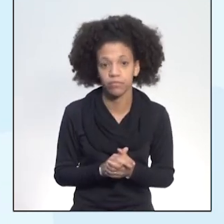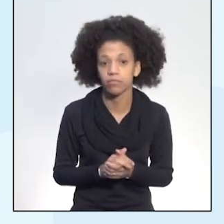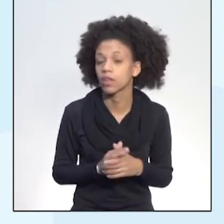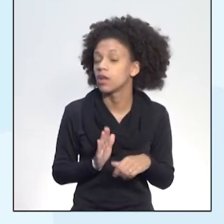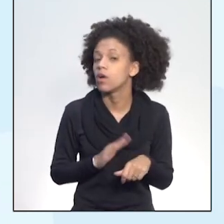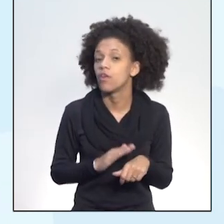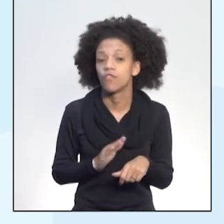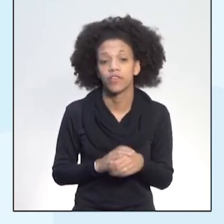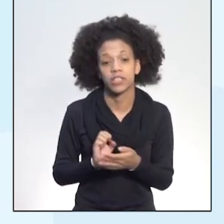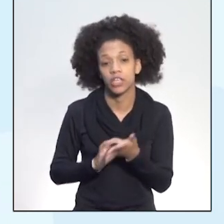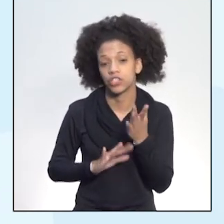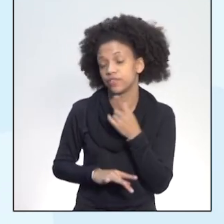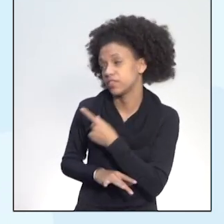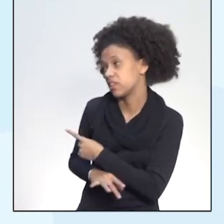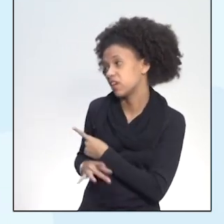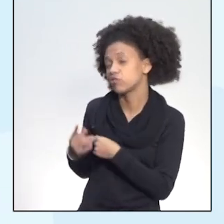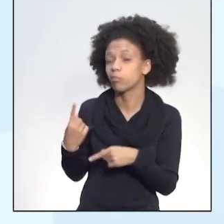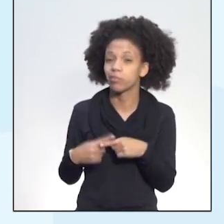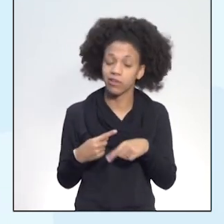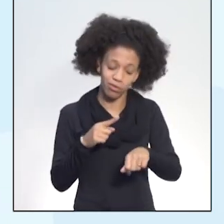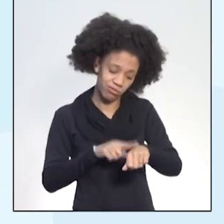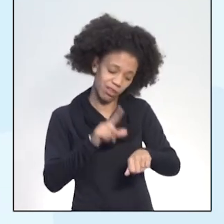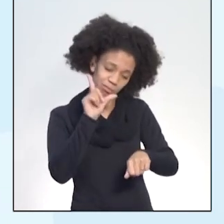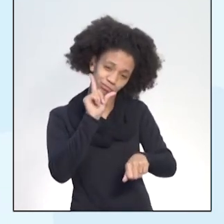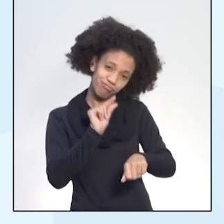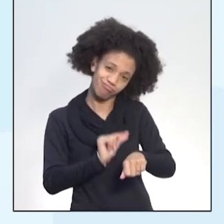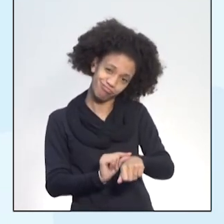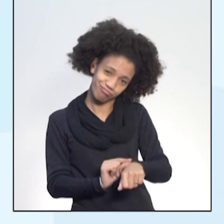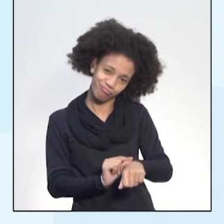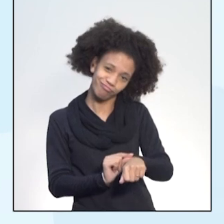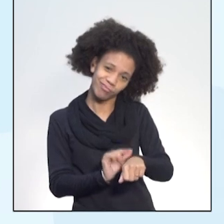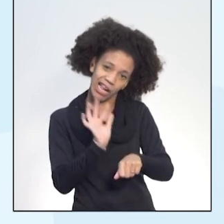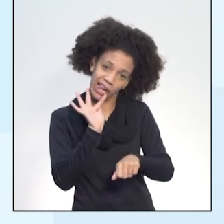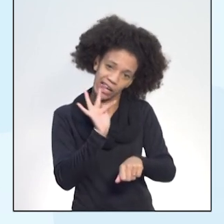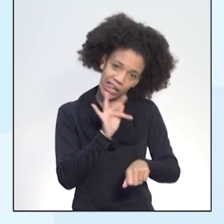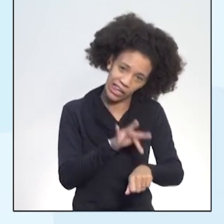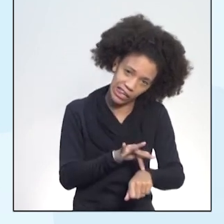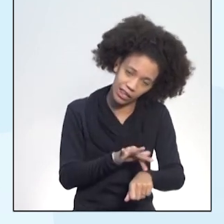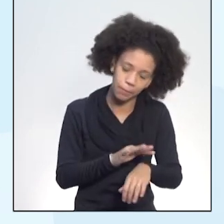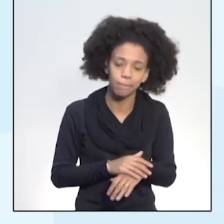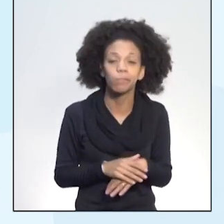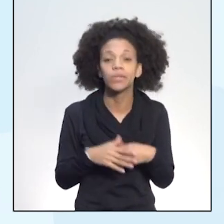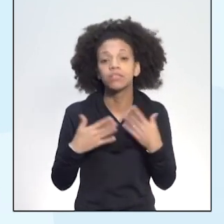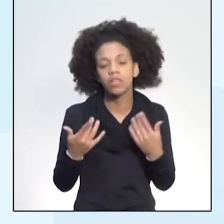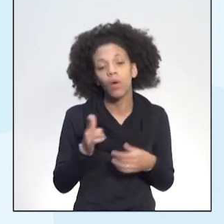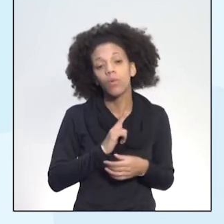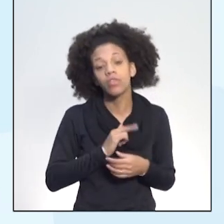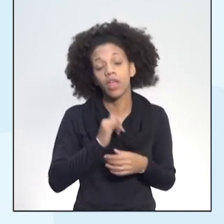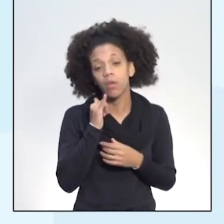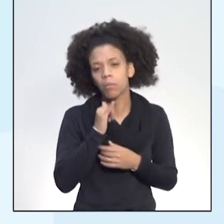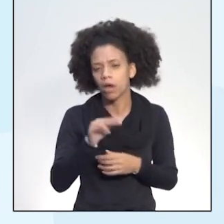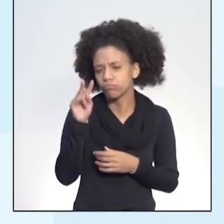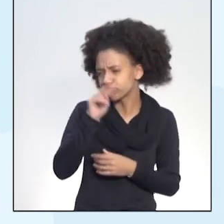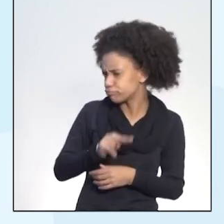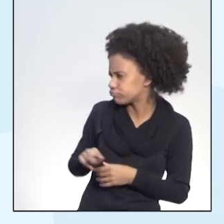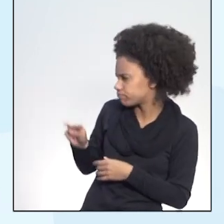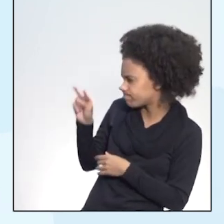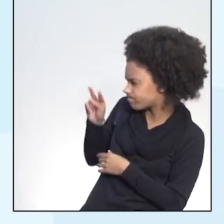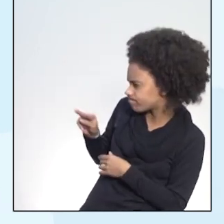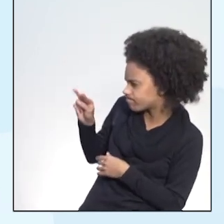fazer essa atividade porque nosso tempo já está esgotado. Então, nós temos uma visualização